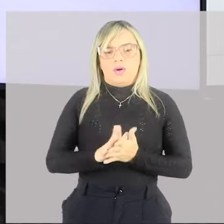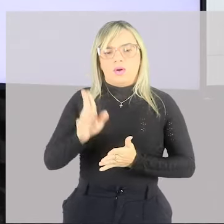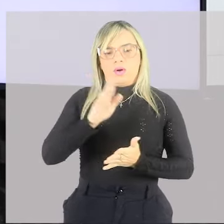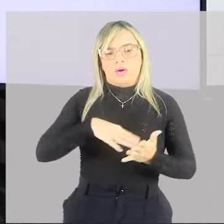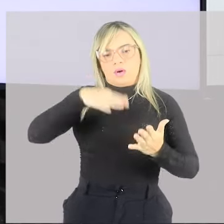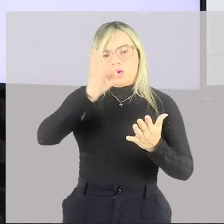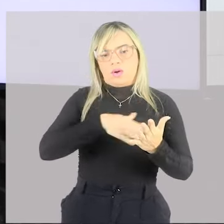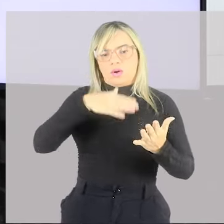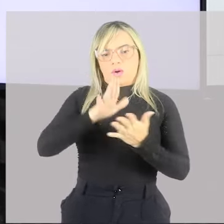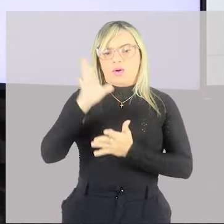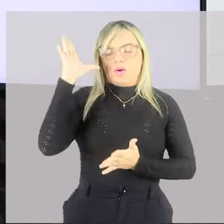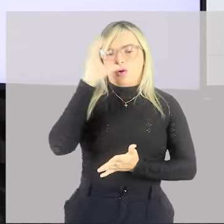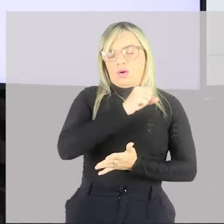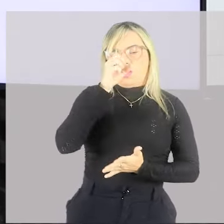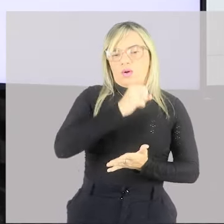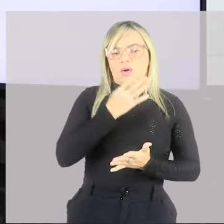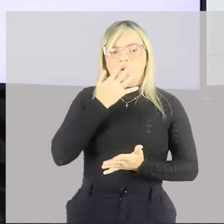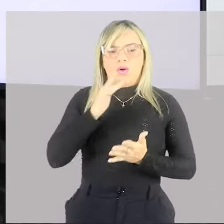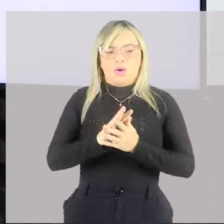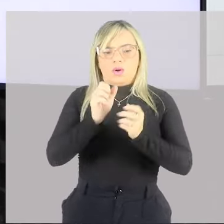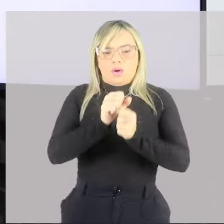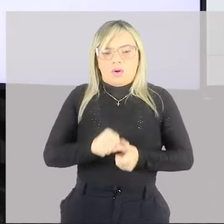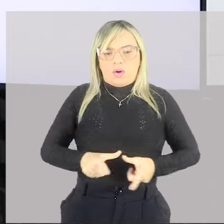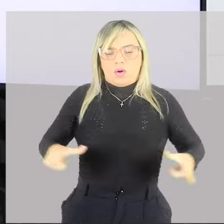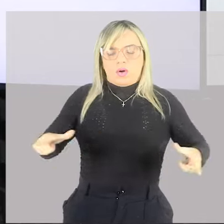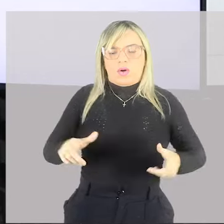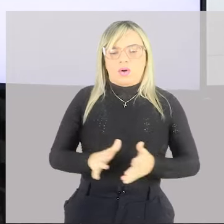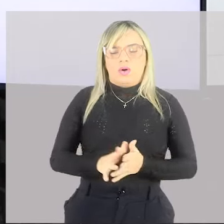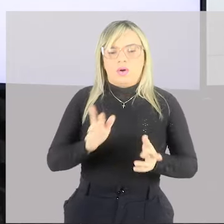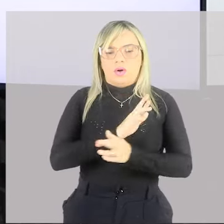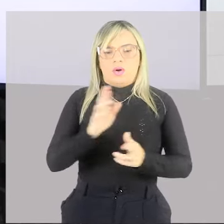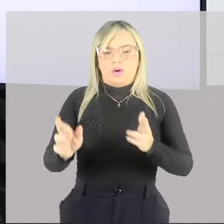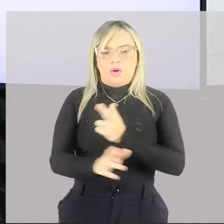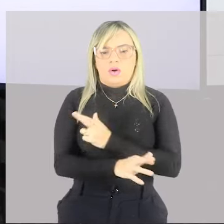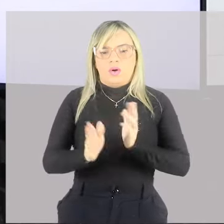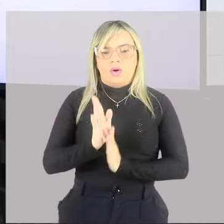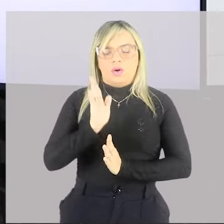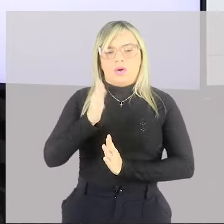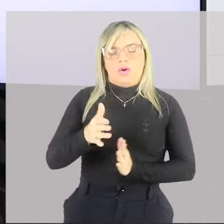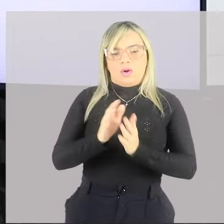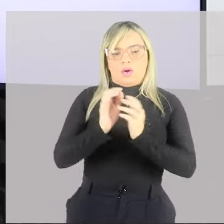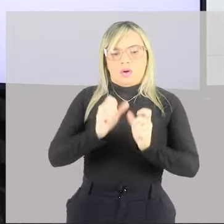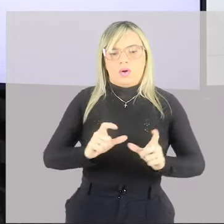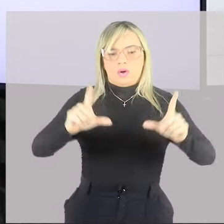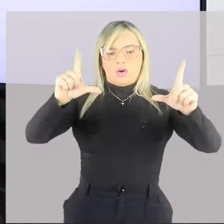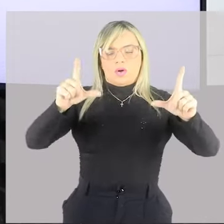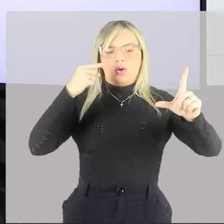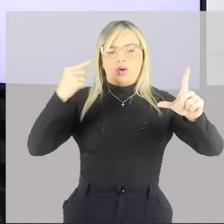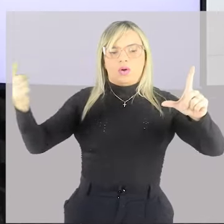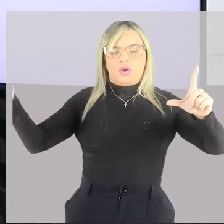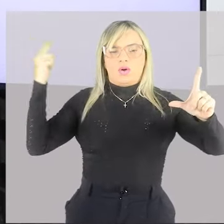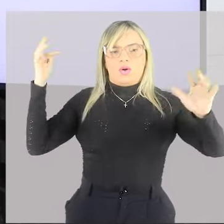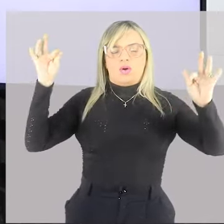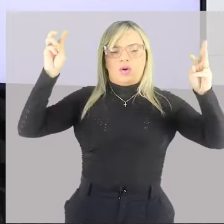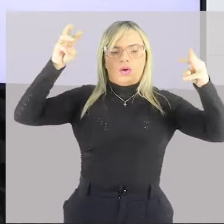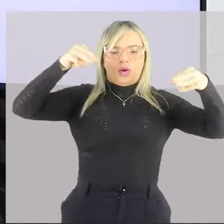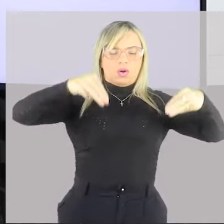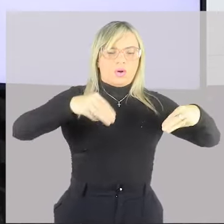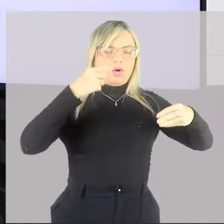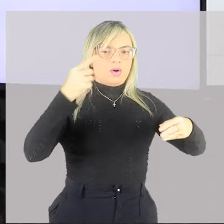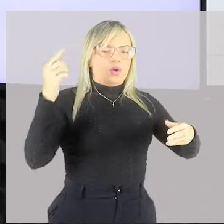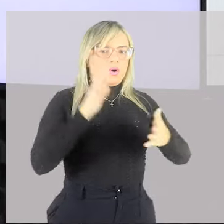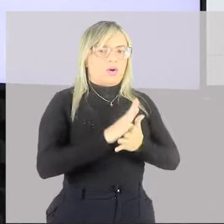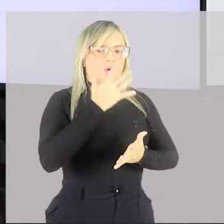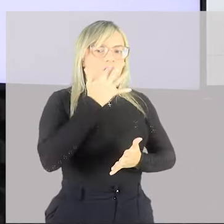rápidas de cores puras dissociadas diretamente na tela sem misturá-las Como assim professor a gente volta na imagem que eu vou finalizar e as